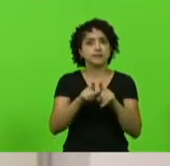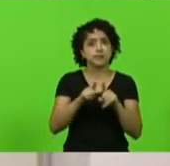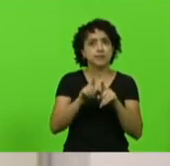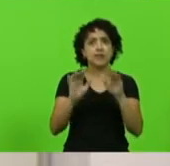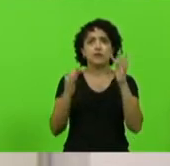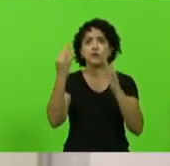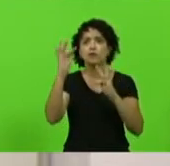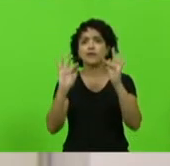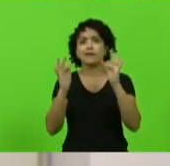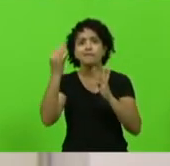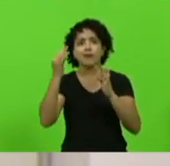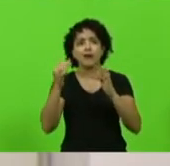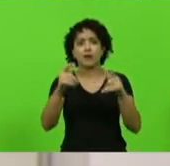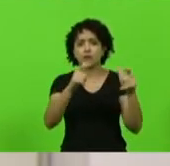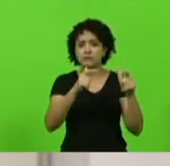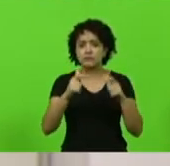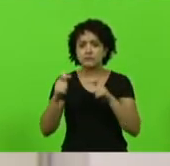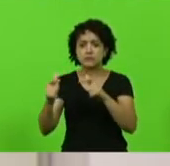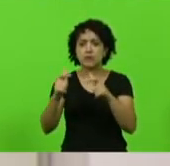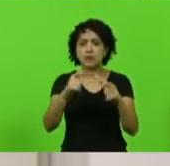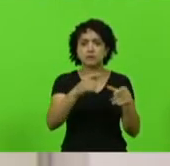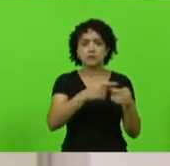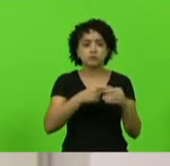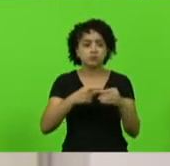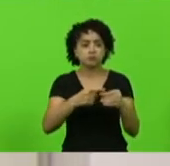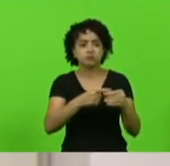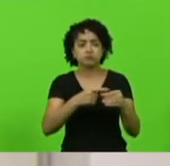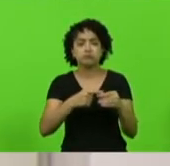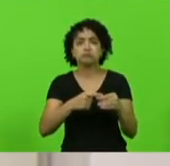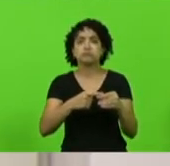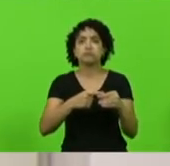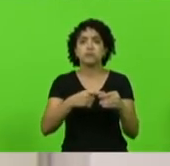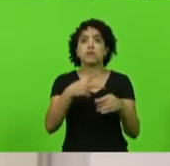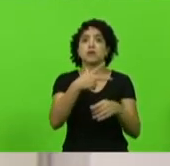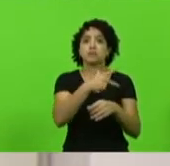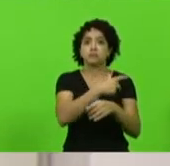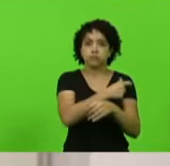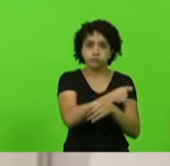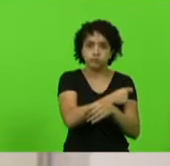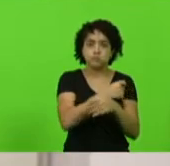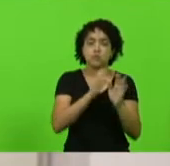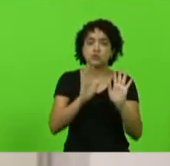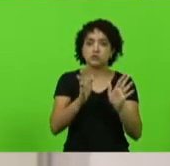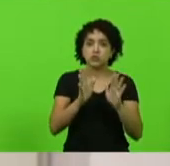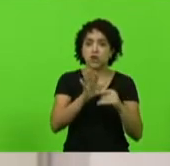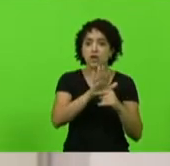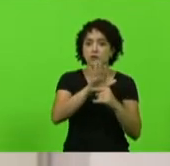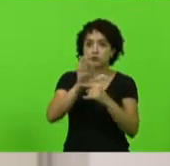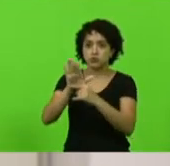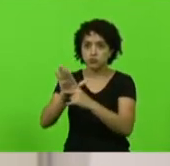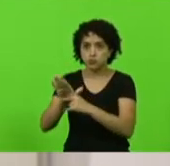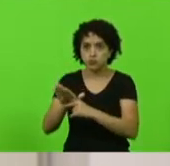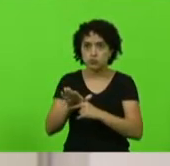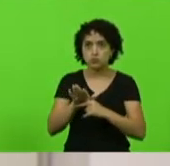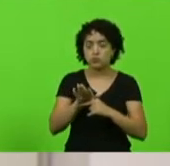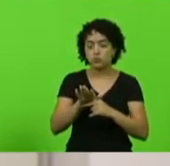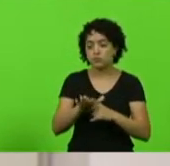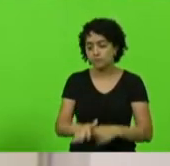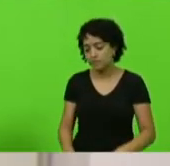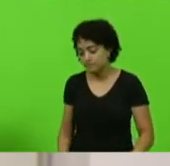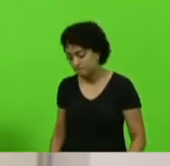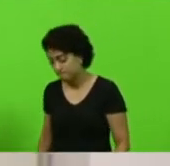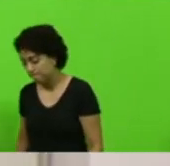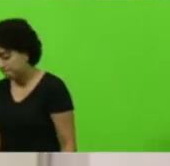teve em várias cidades. A vacinação já gerou essa imunização coletiva e